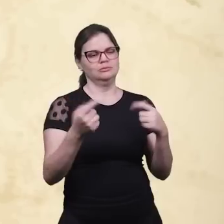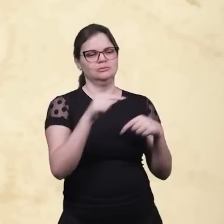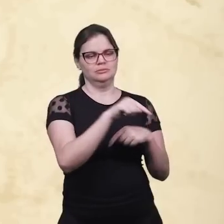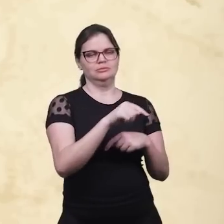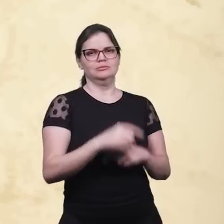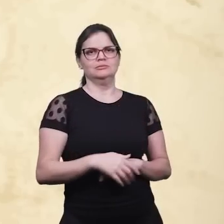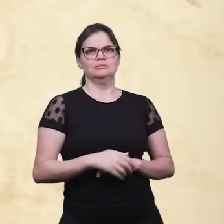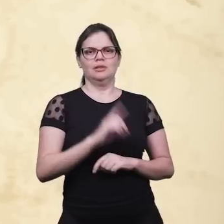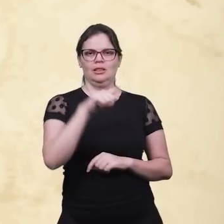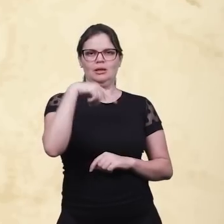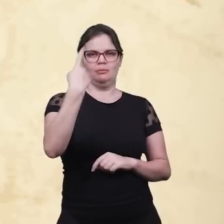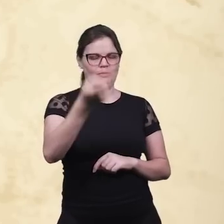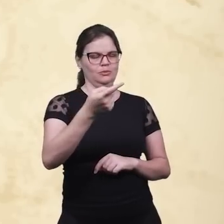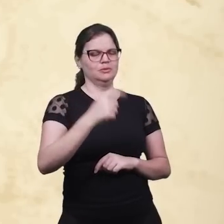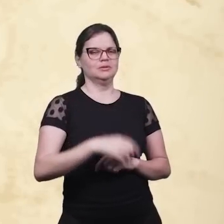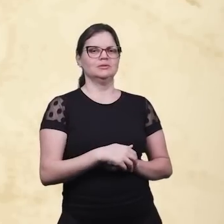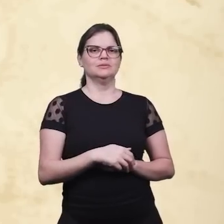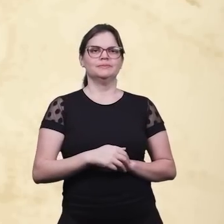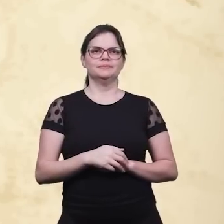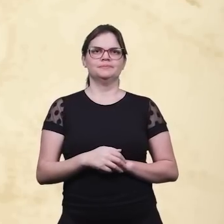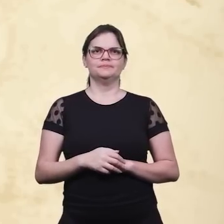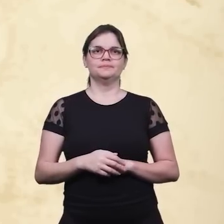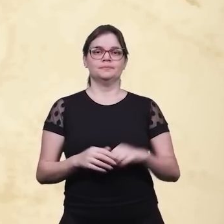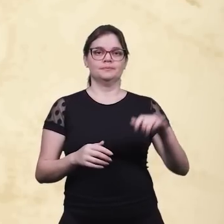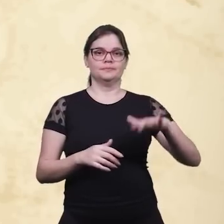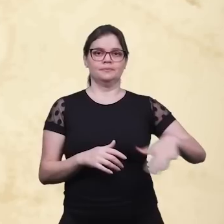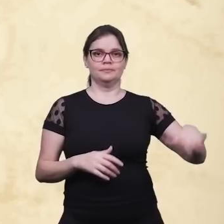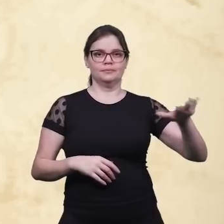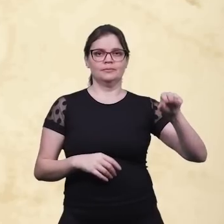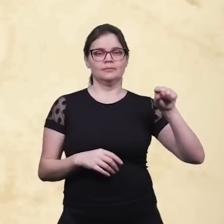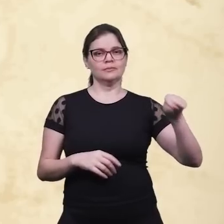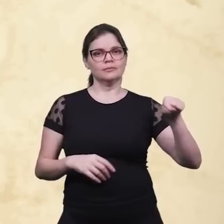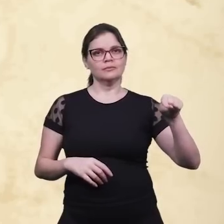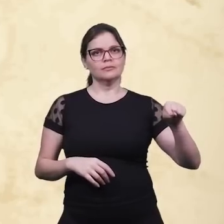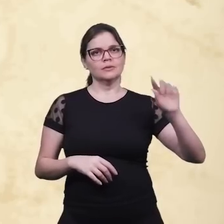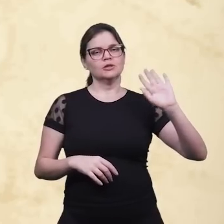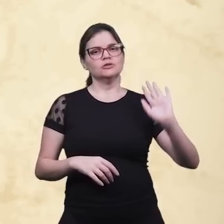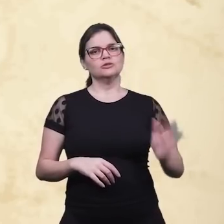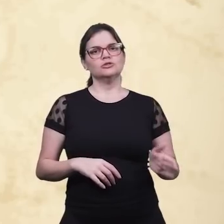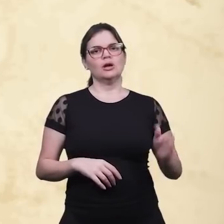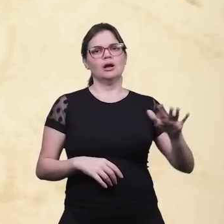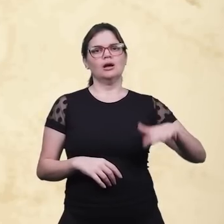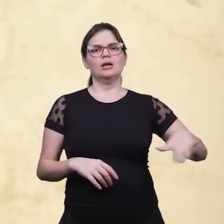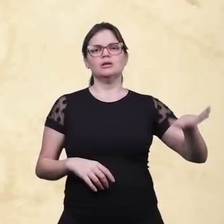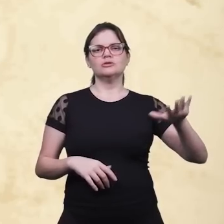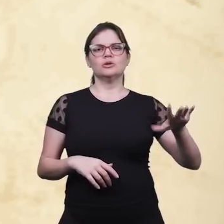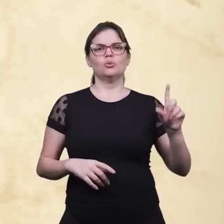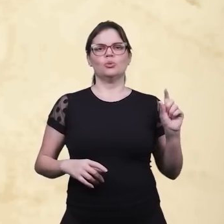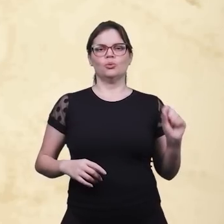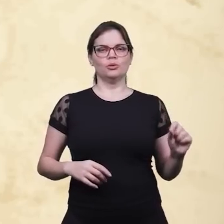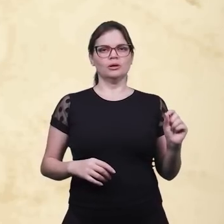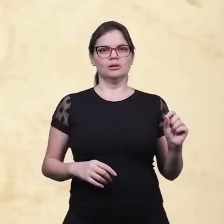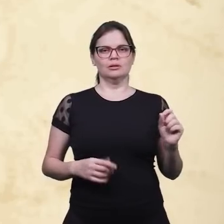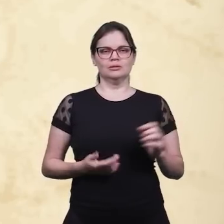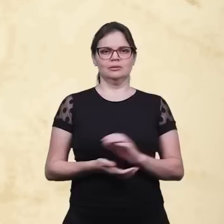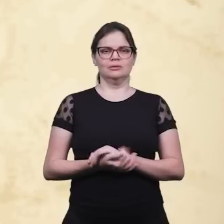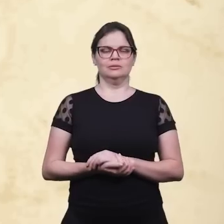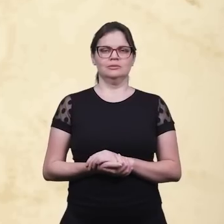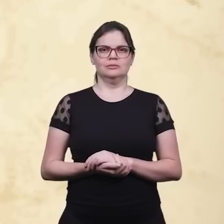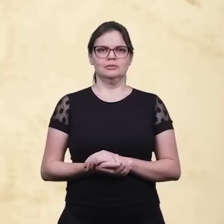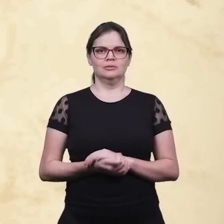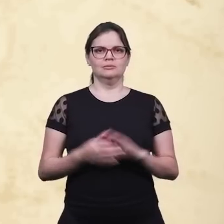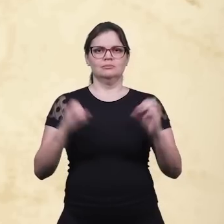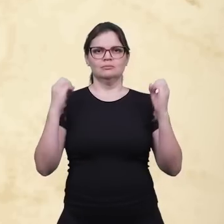ó, então subiu Moisés das campinas de Moabe ao monte Nebo, ou Nebo, ao cume